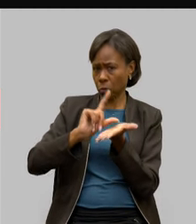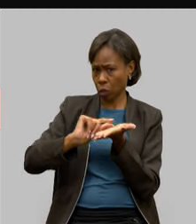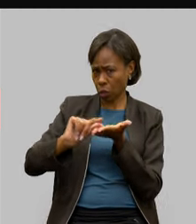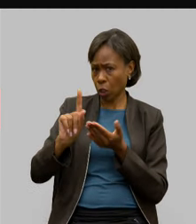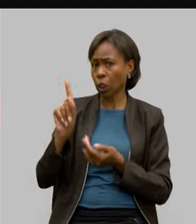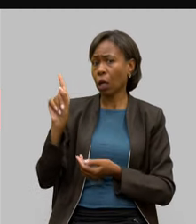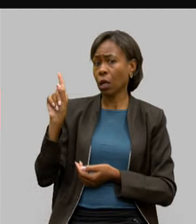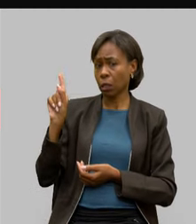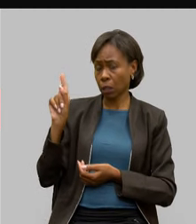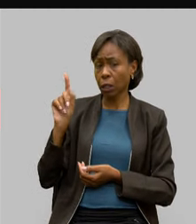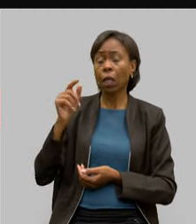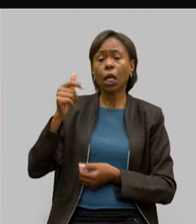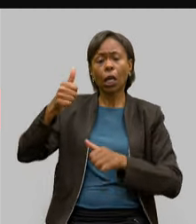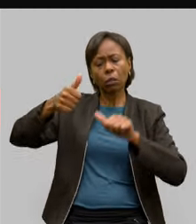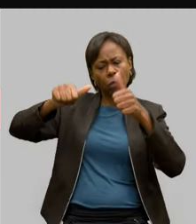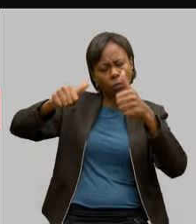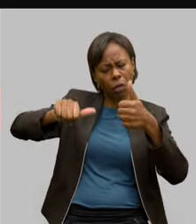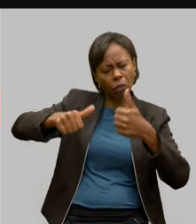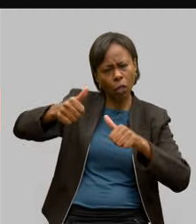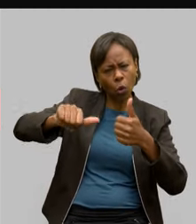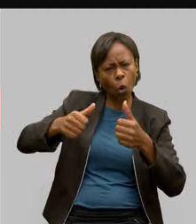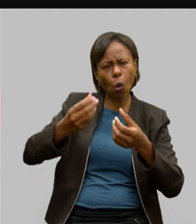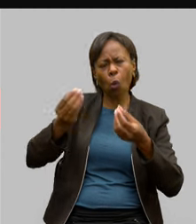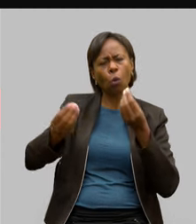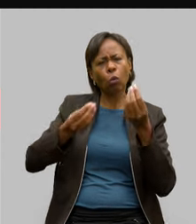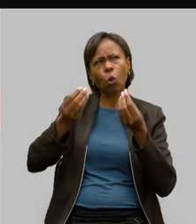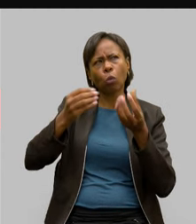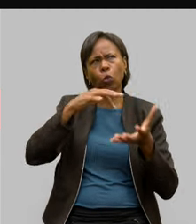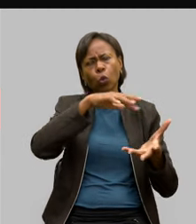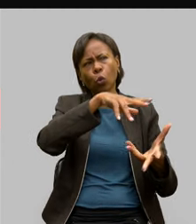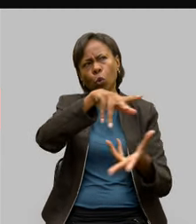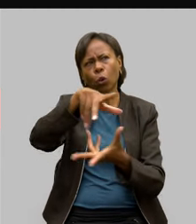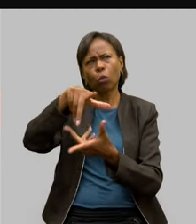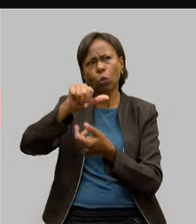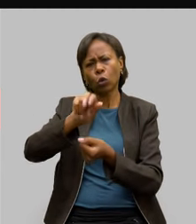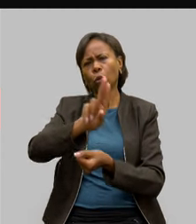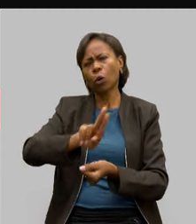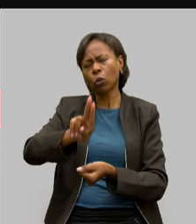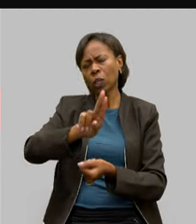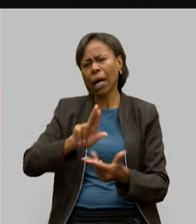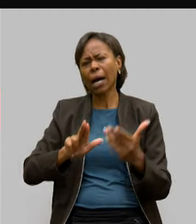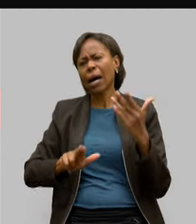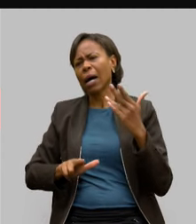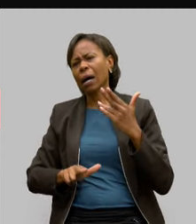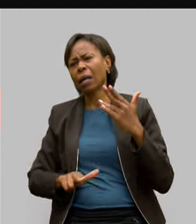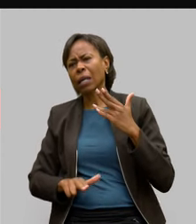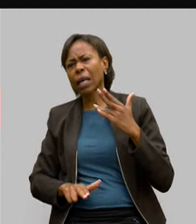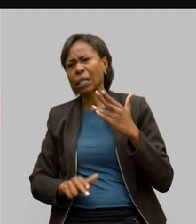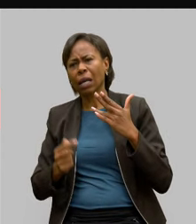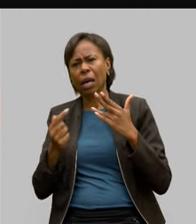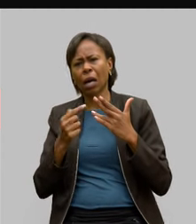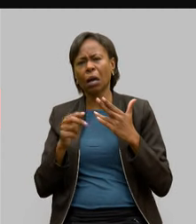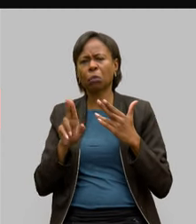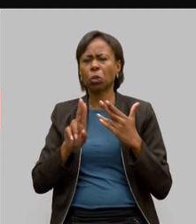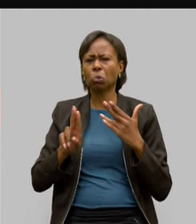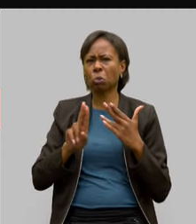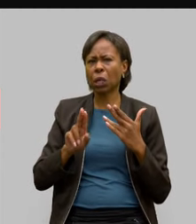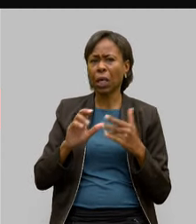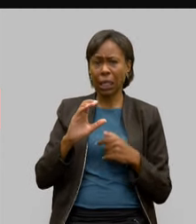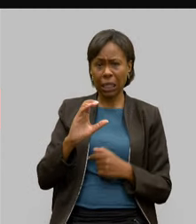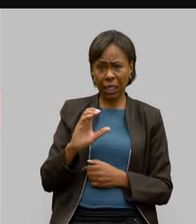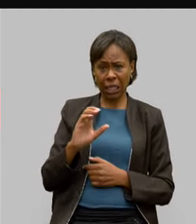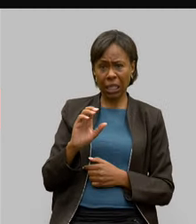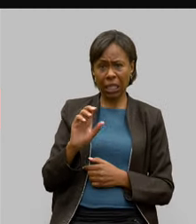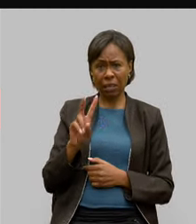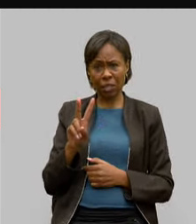justamente avaliou Qual que é a tendência Mundial para o uso da cannabis Será que é o CBG Será que é o